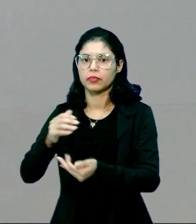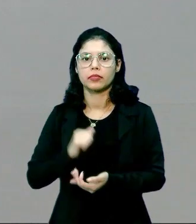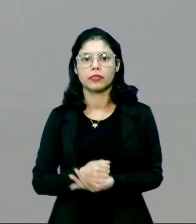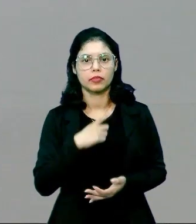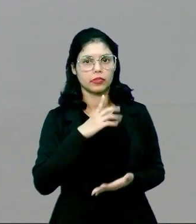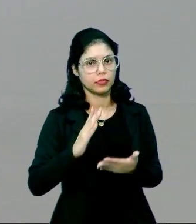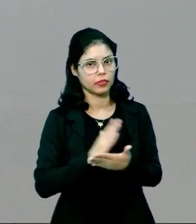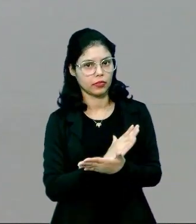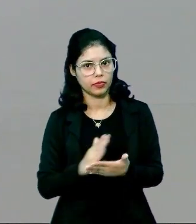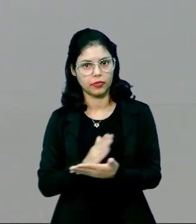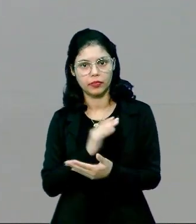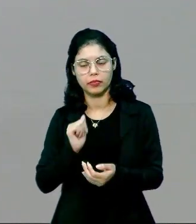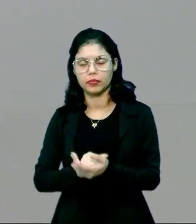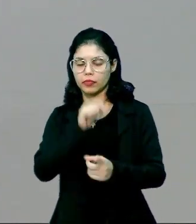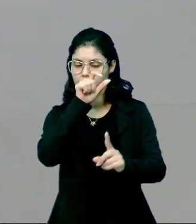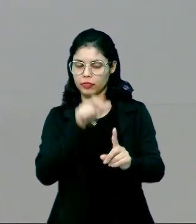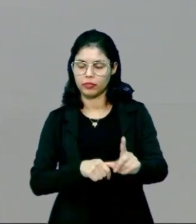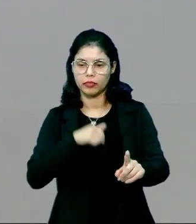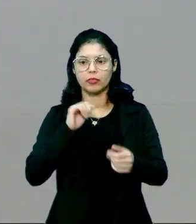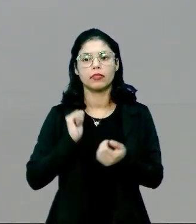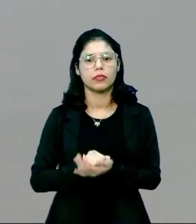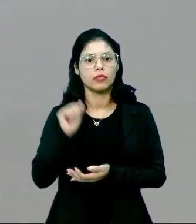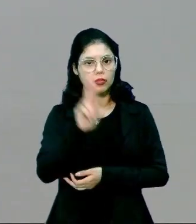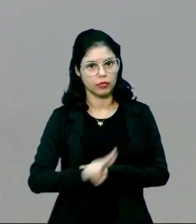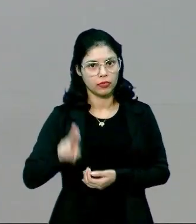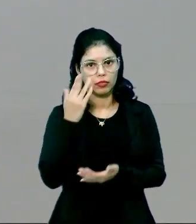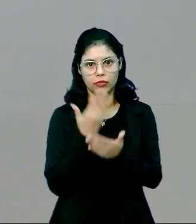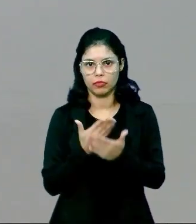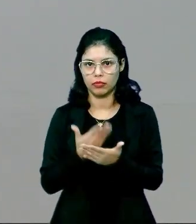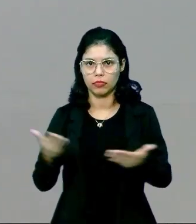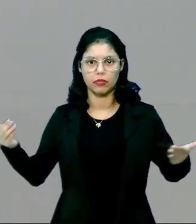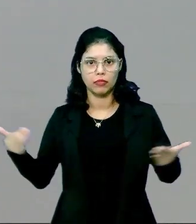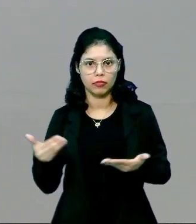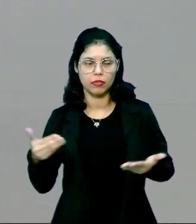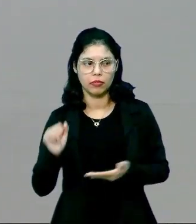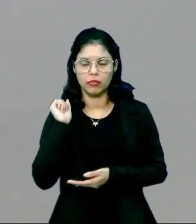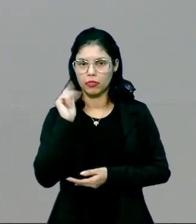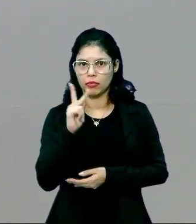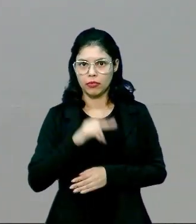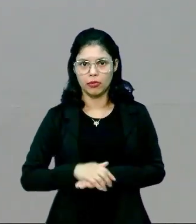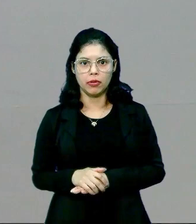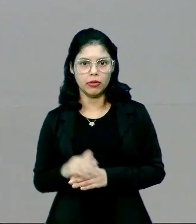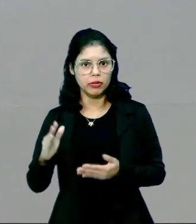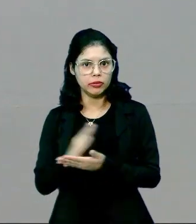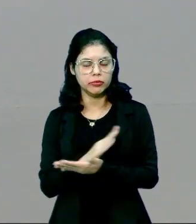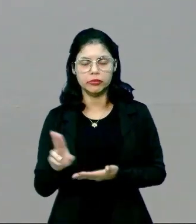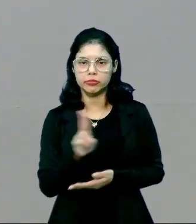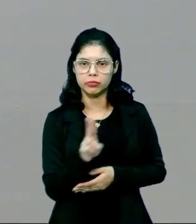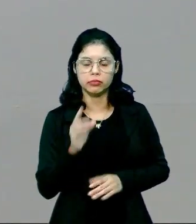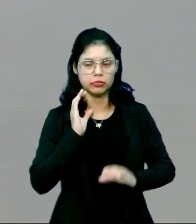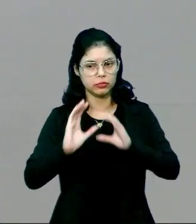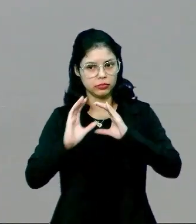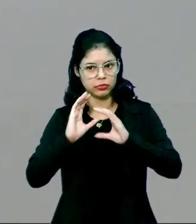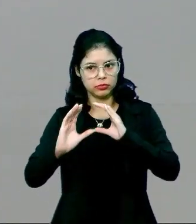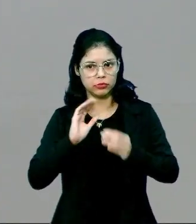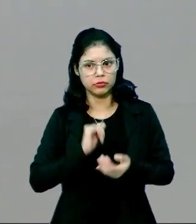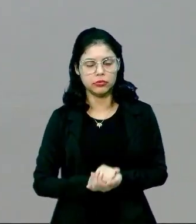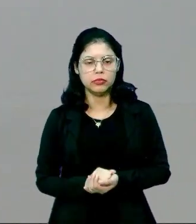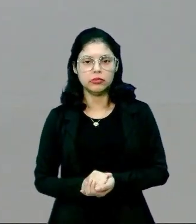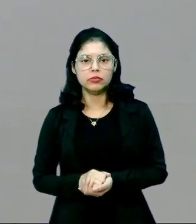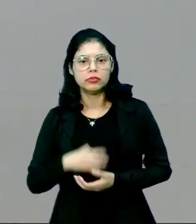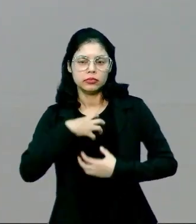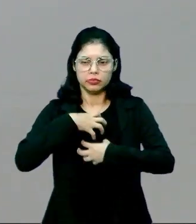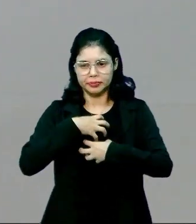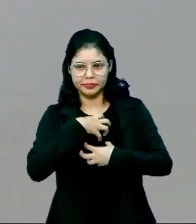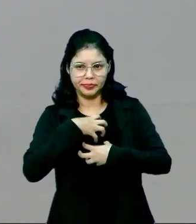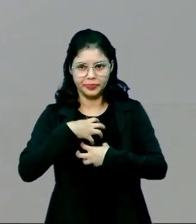existem algumas referências que nós utilizamos na aula de hoje ok alguns nomes de cantoras alguns